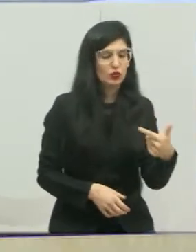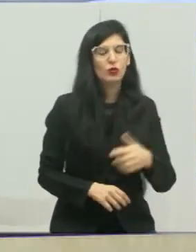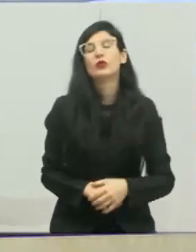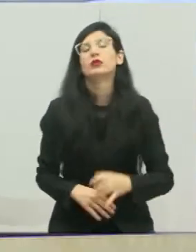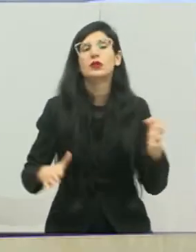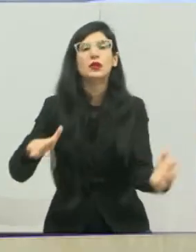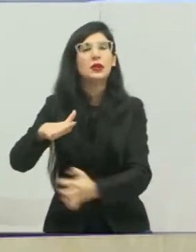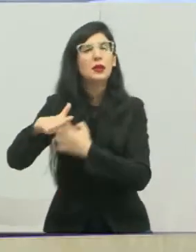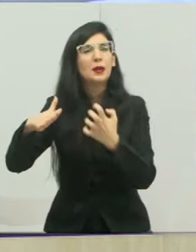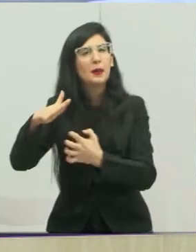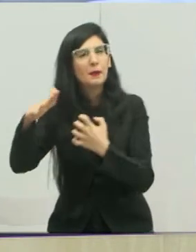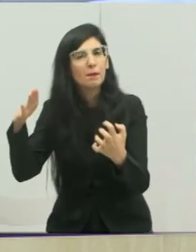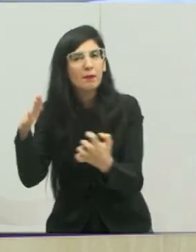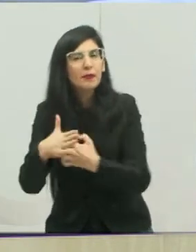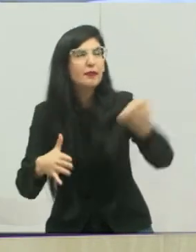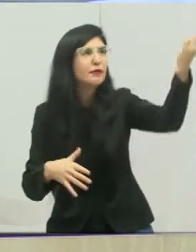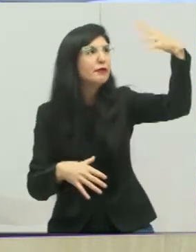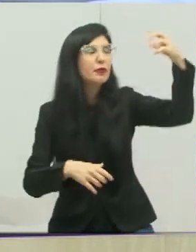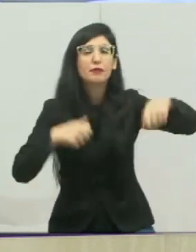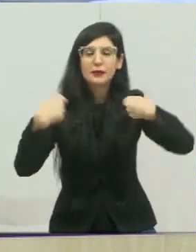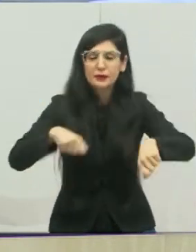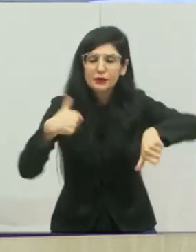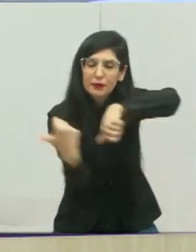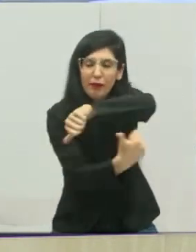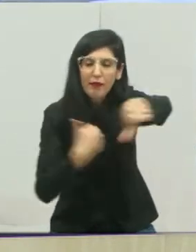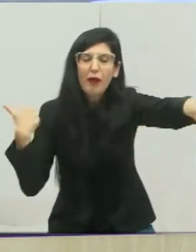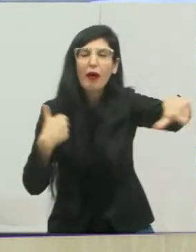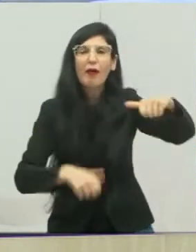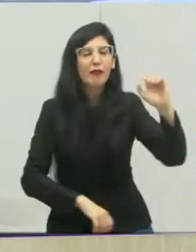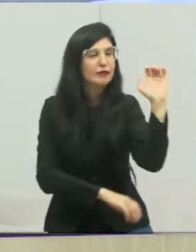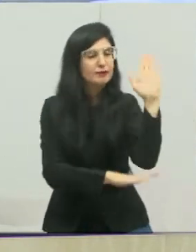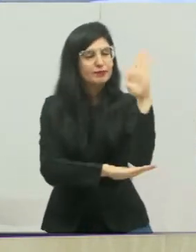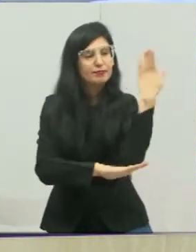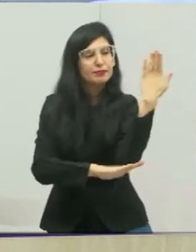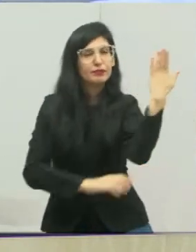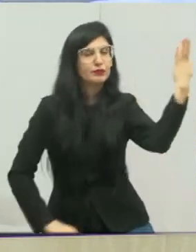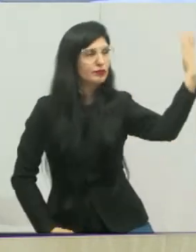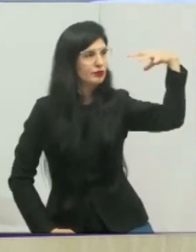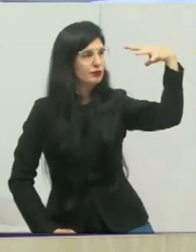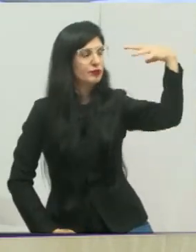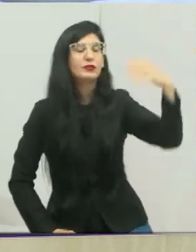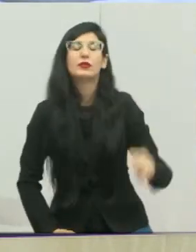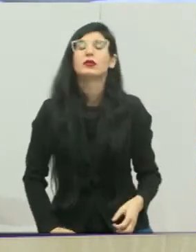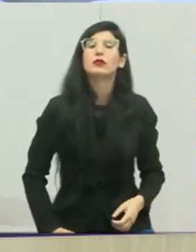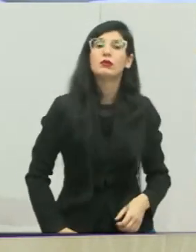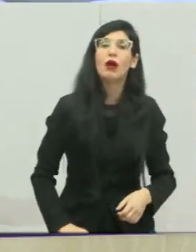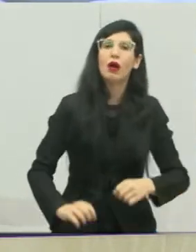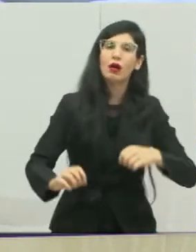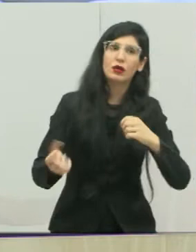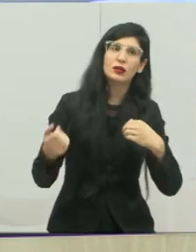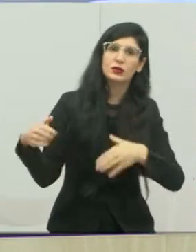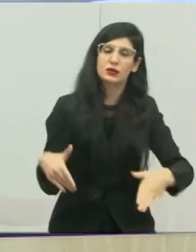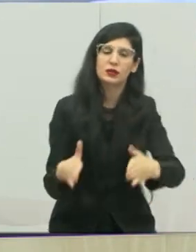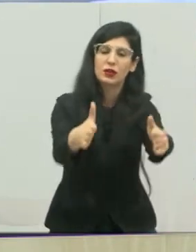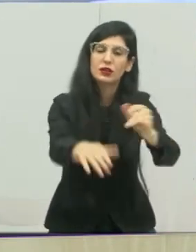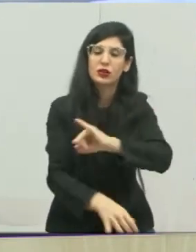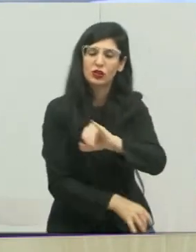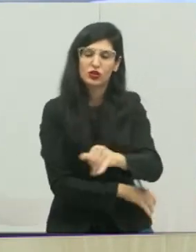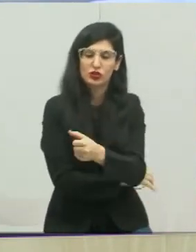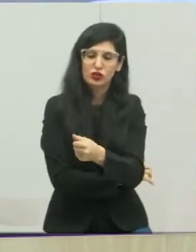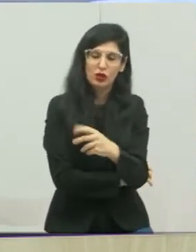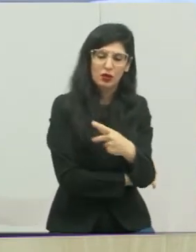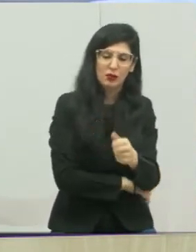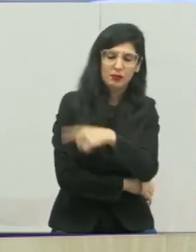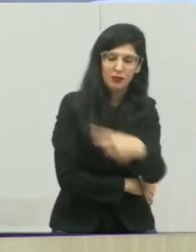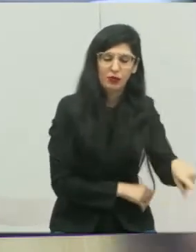solicitando a urgente substituição de postes de madeira localizado na estrada Ondo Japão, defronte do número 1154, no